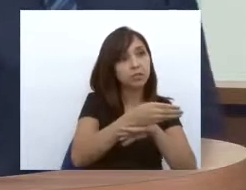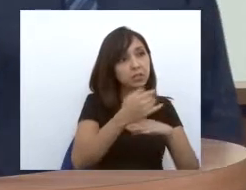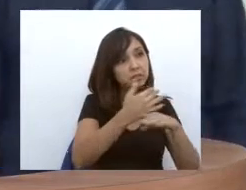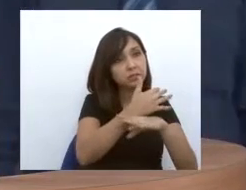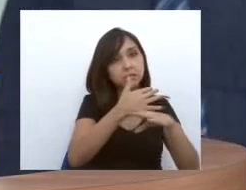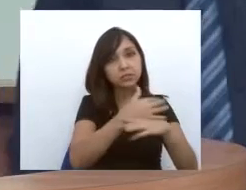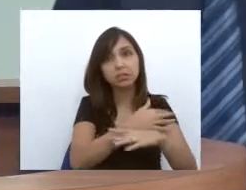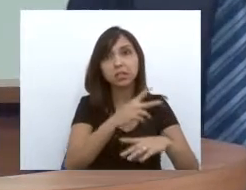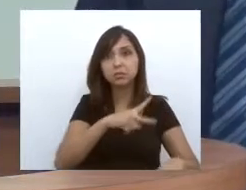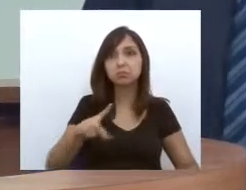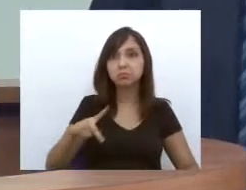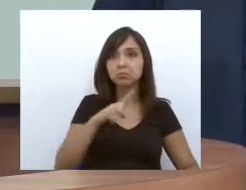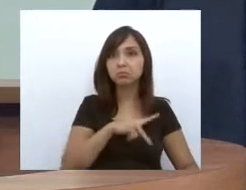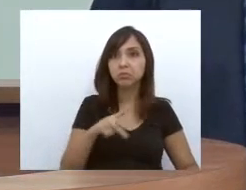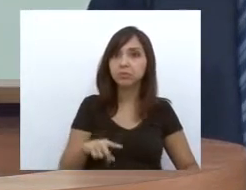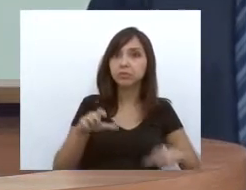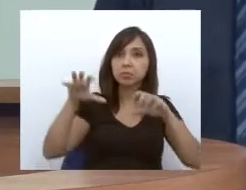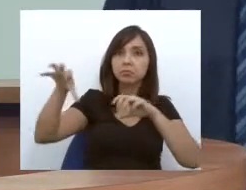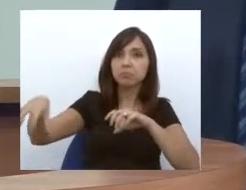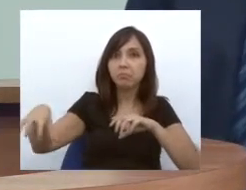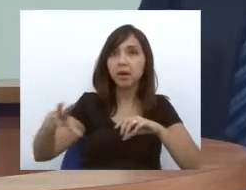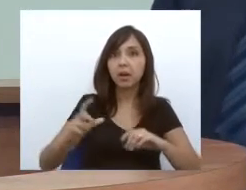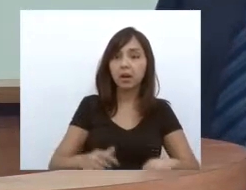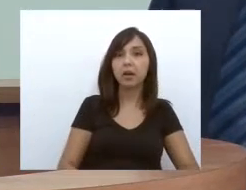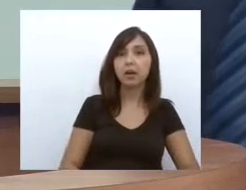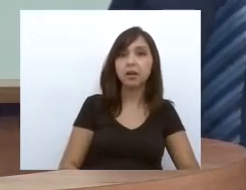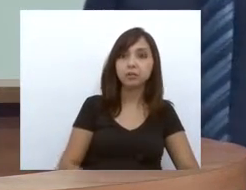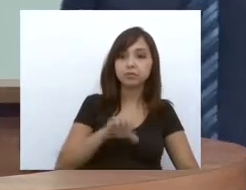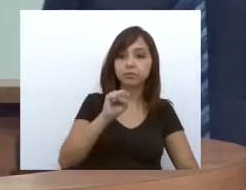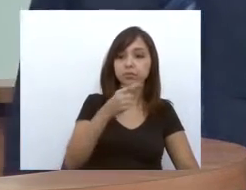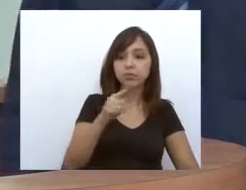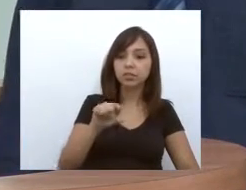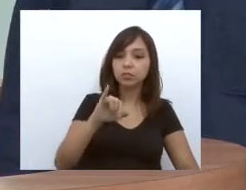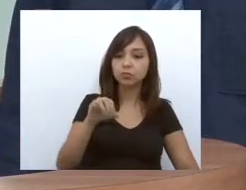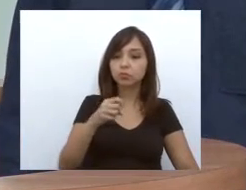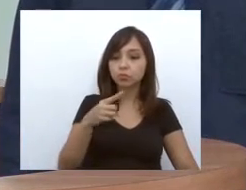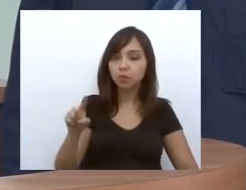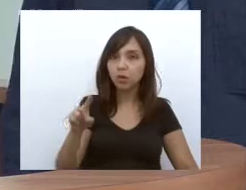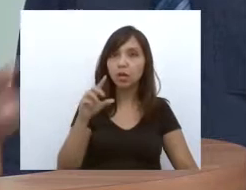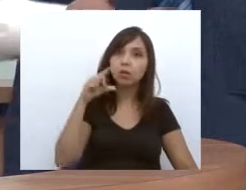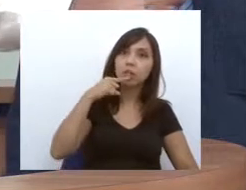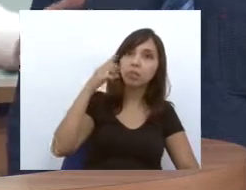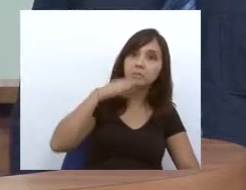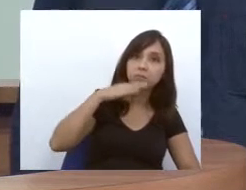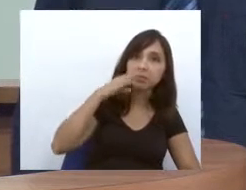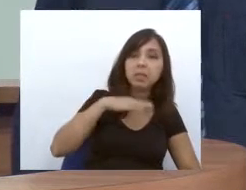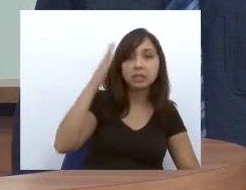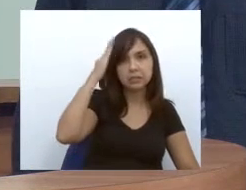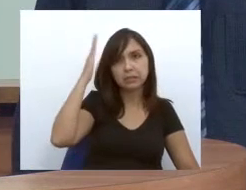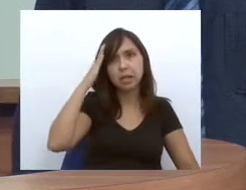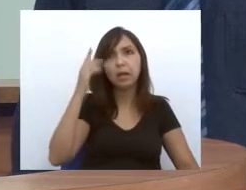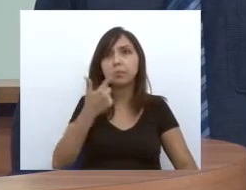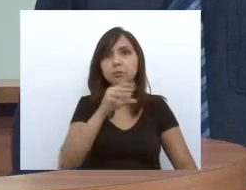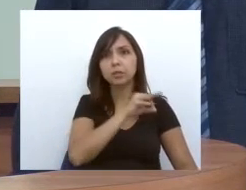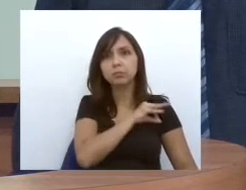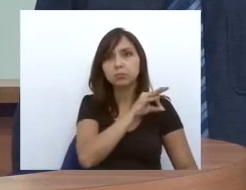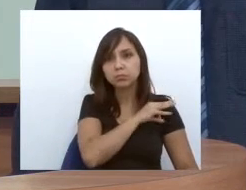aqui a professora, vai para um bairro, como a região do Jardim São João, ou ali no Pimentas, que a gente sabe que não tem